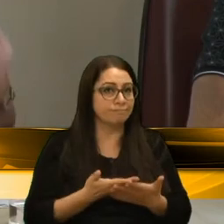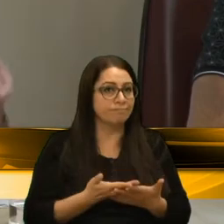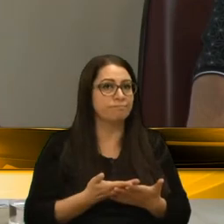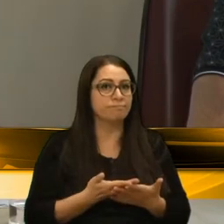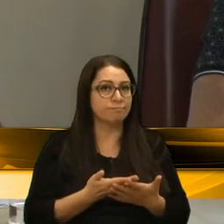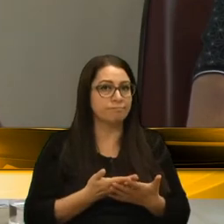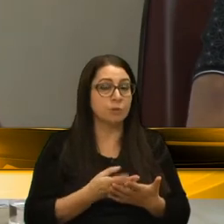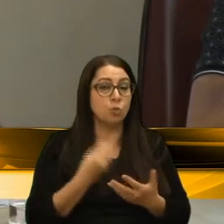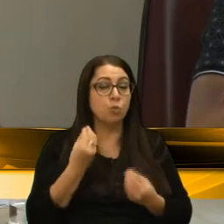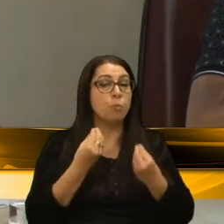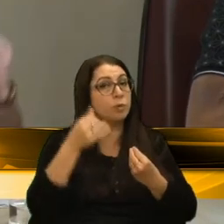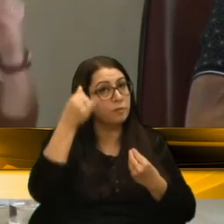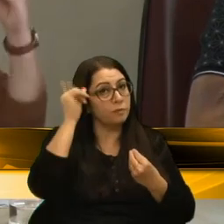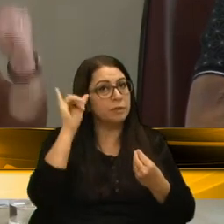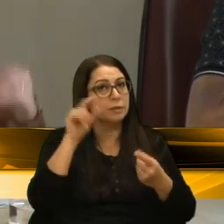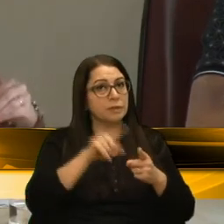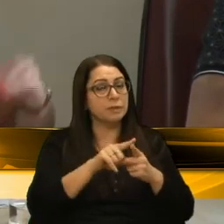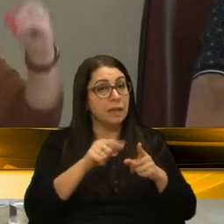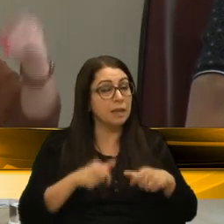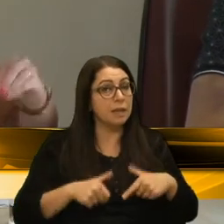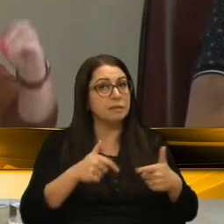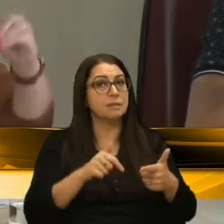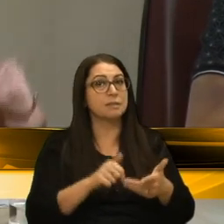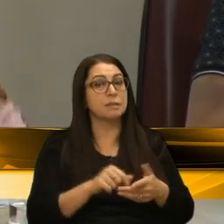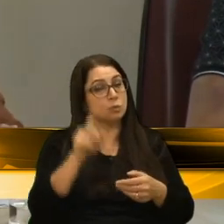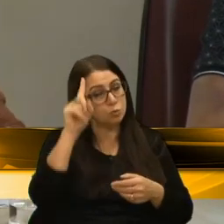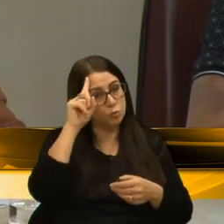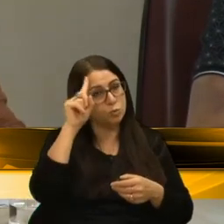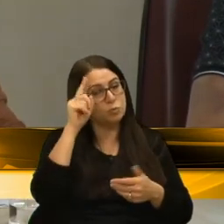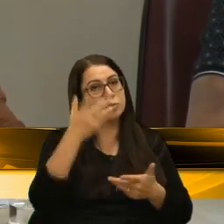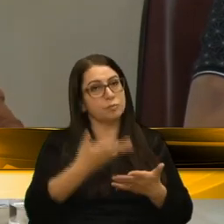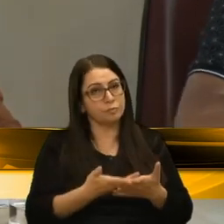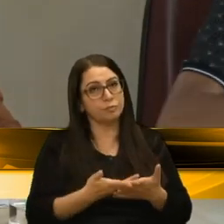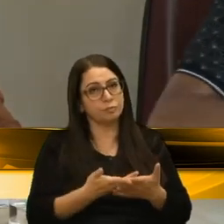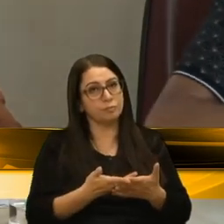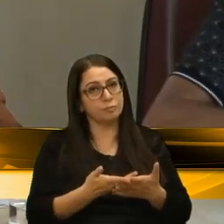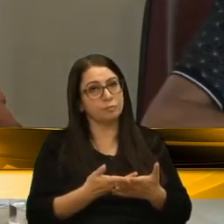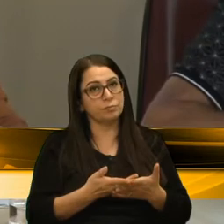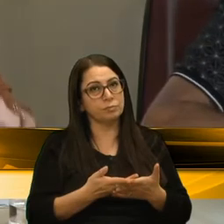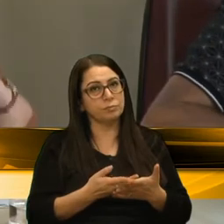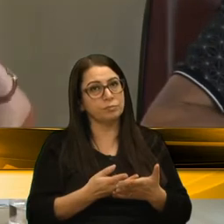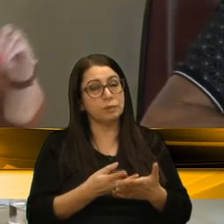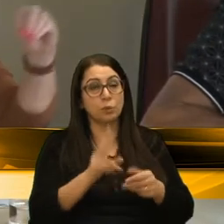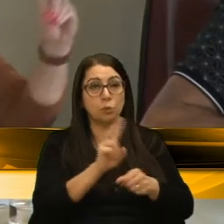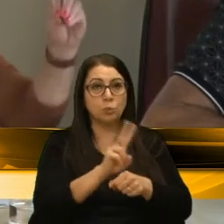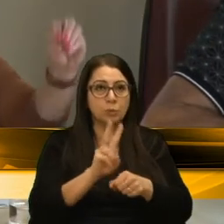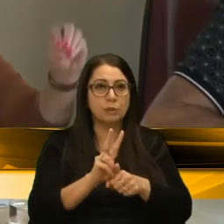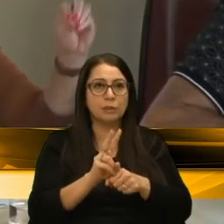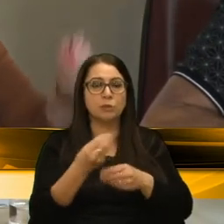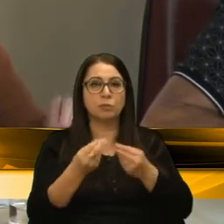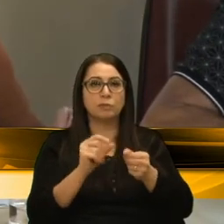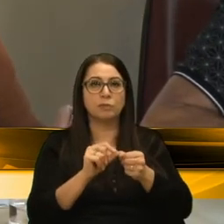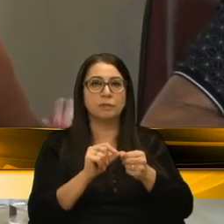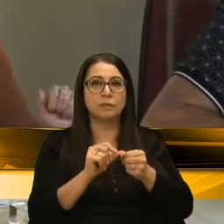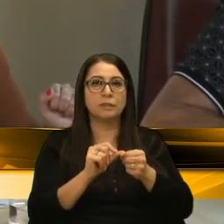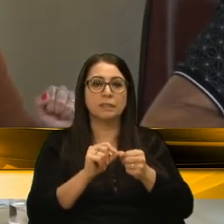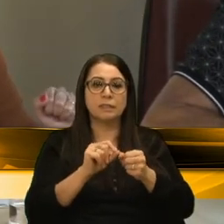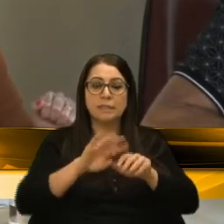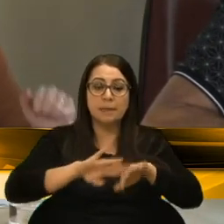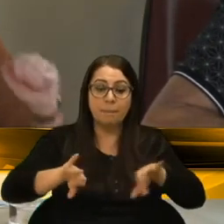que a gente evita isso? É com as ações do dia a dia que a gente tem que tomar, no cuidado de como a gente segrega o